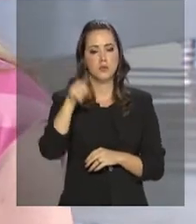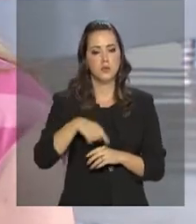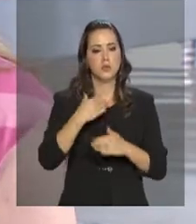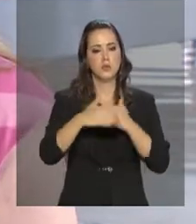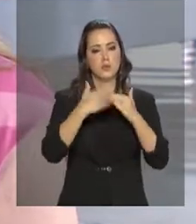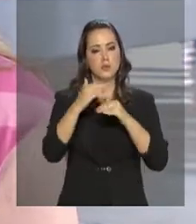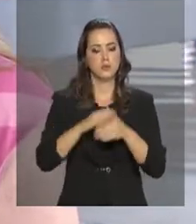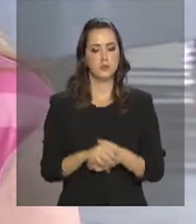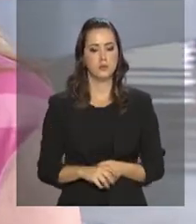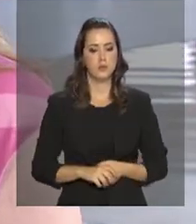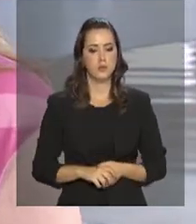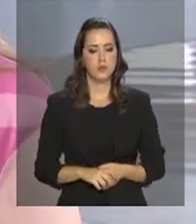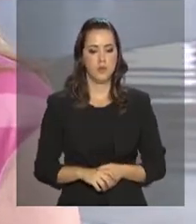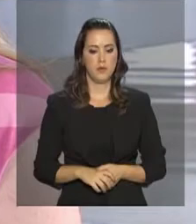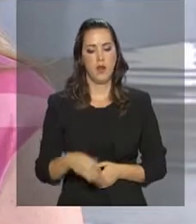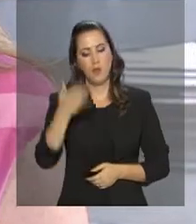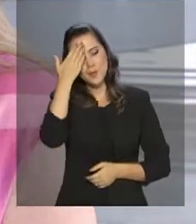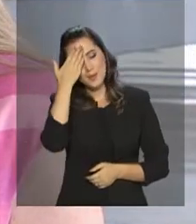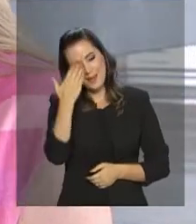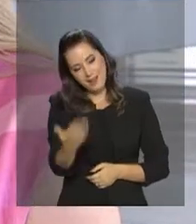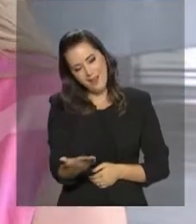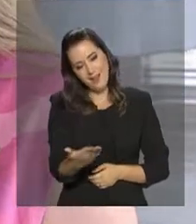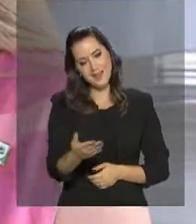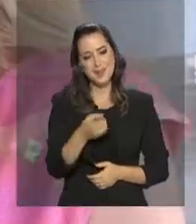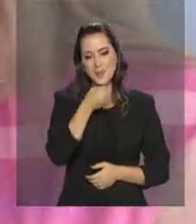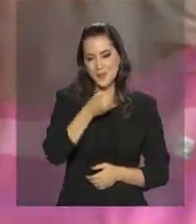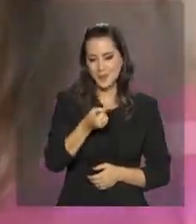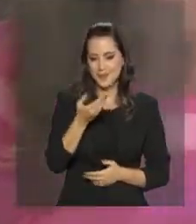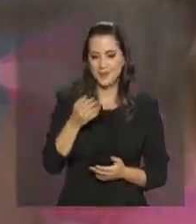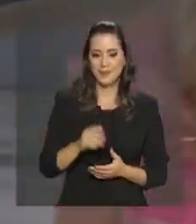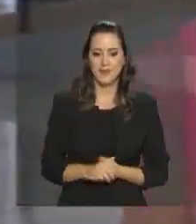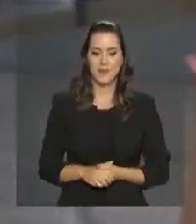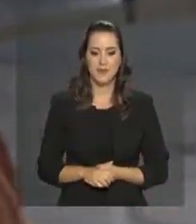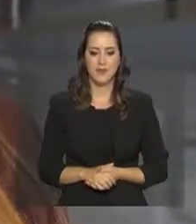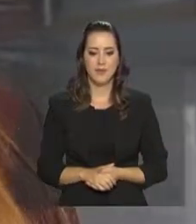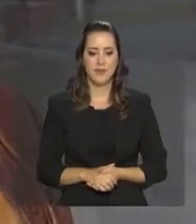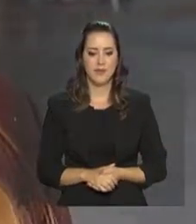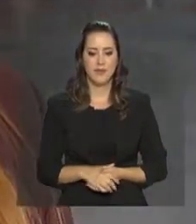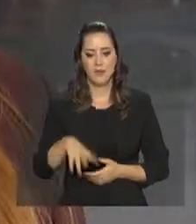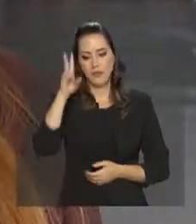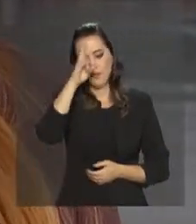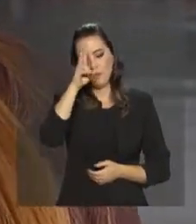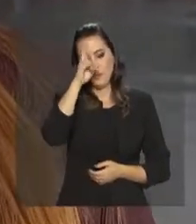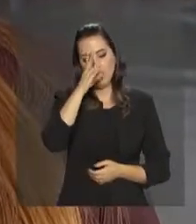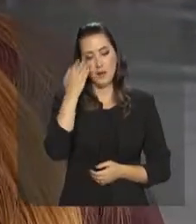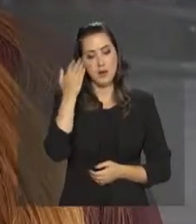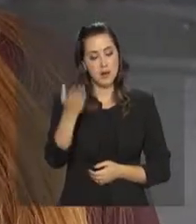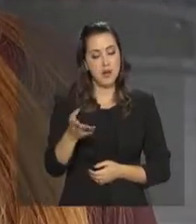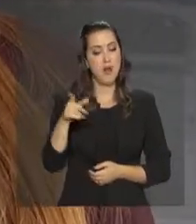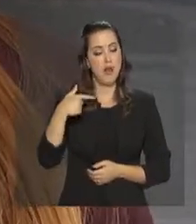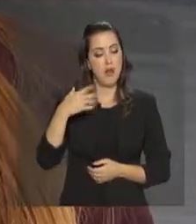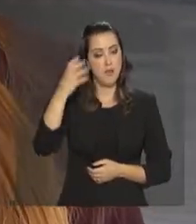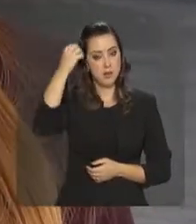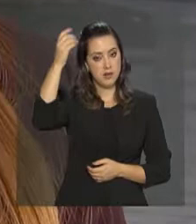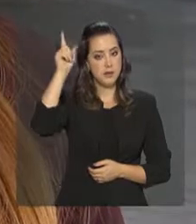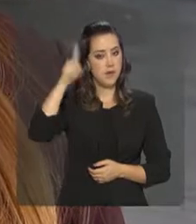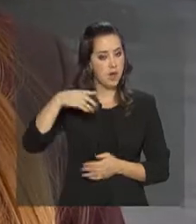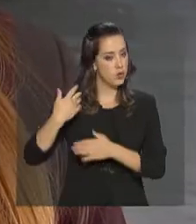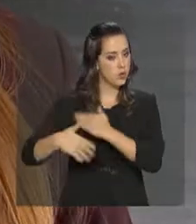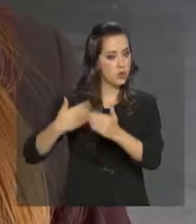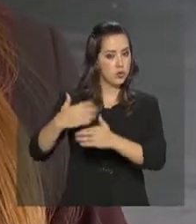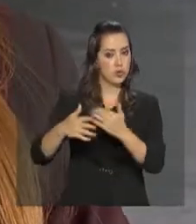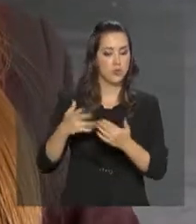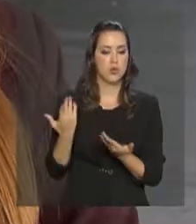de crescimento. Bom, muito obrigada pela sua entrevista aqui, ok? Bom, lembrando que esse processo de interiorização vai